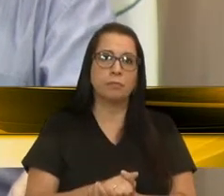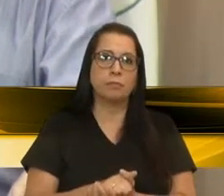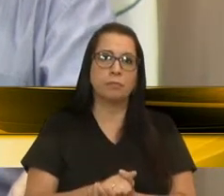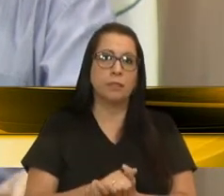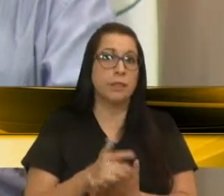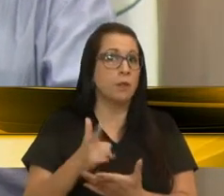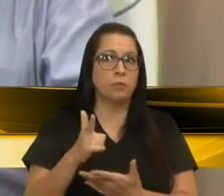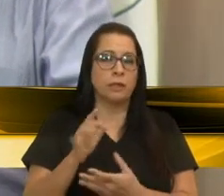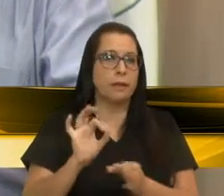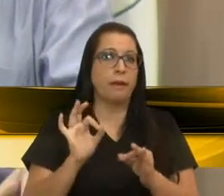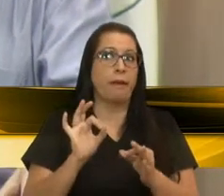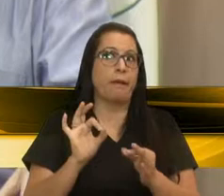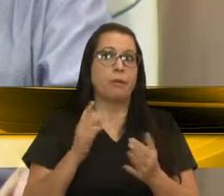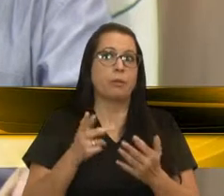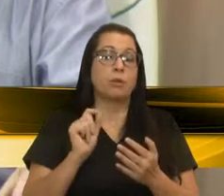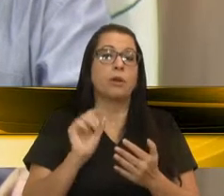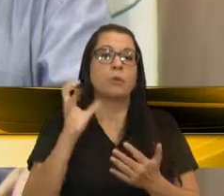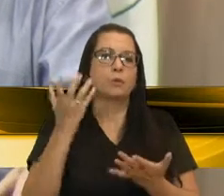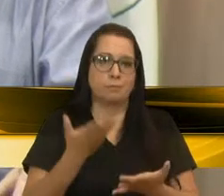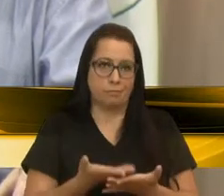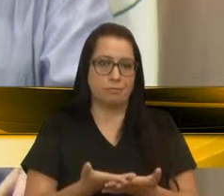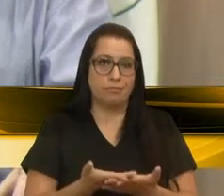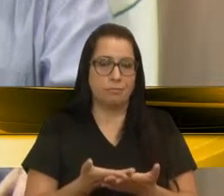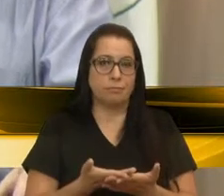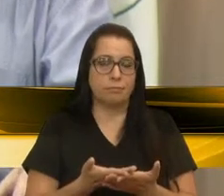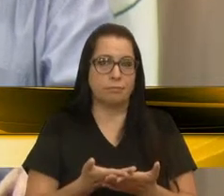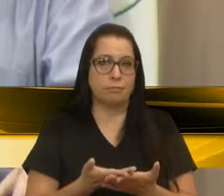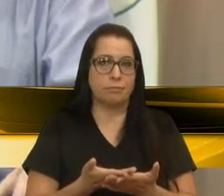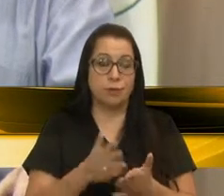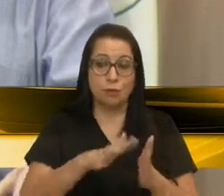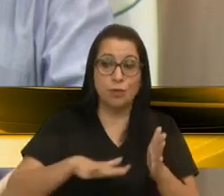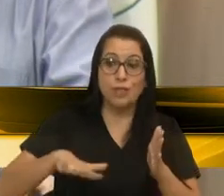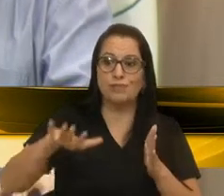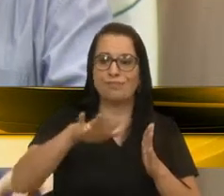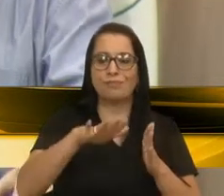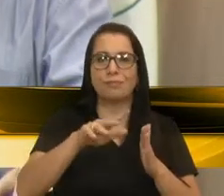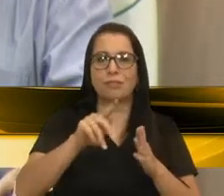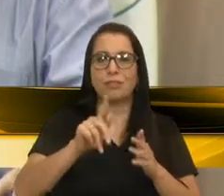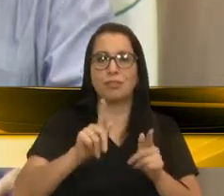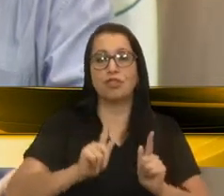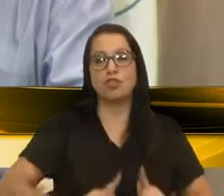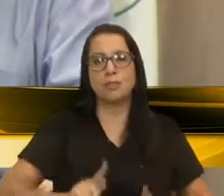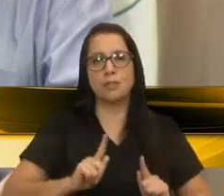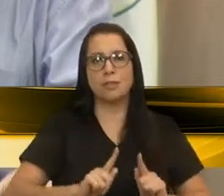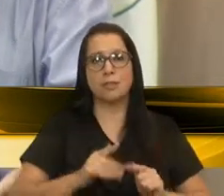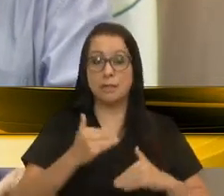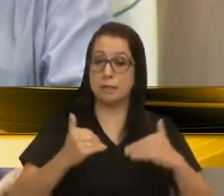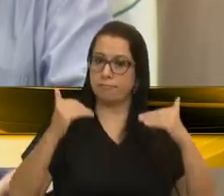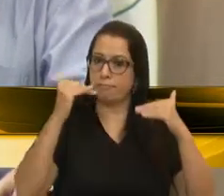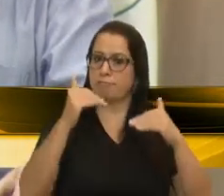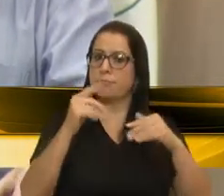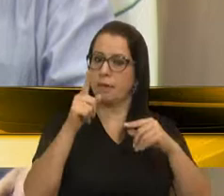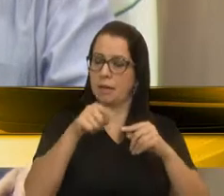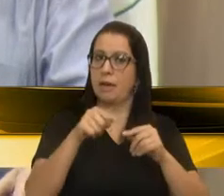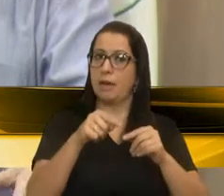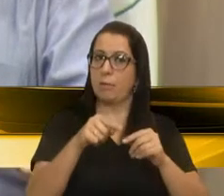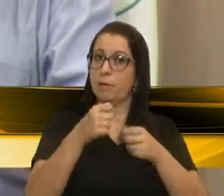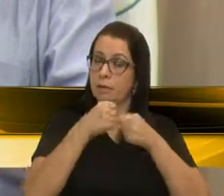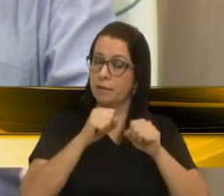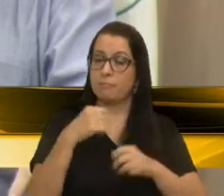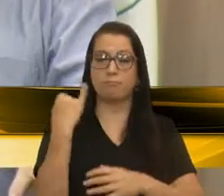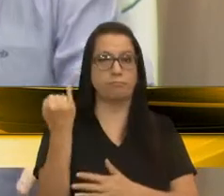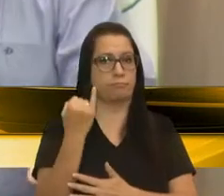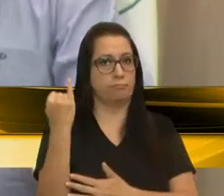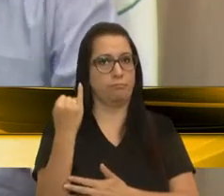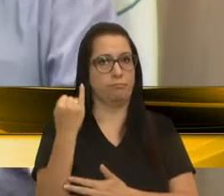não tenha nada a ver com o que está acontecendo a nível de gestão nessa autarquia tão importante, porque